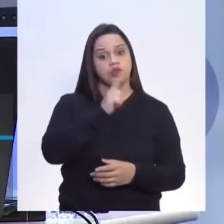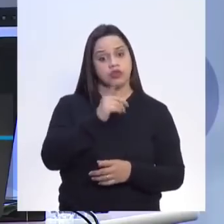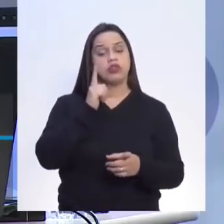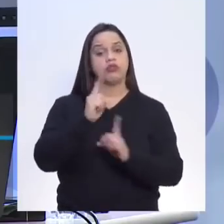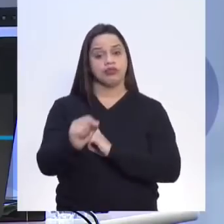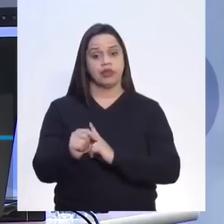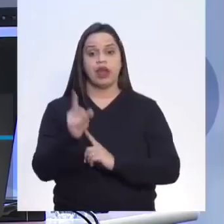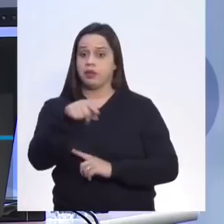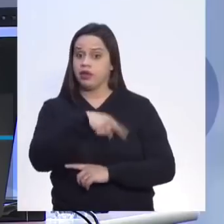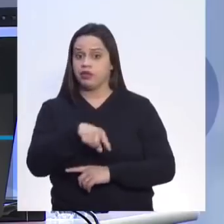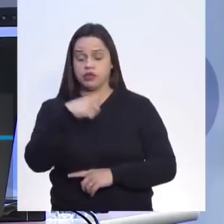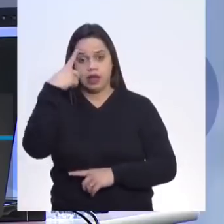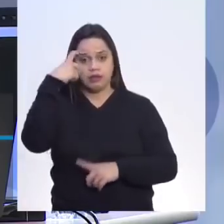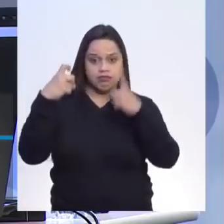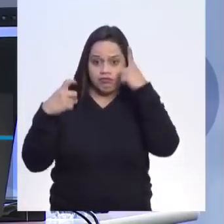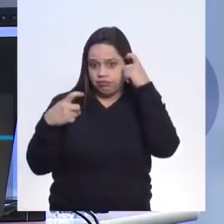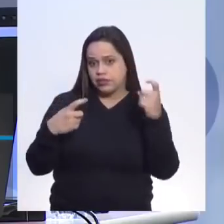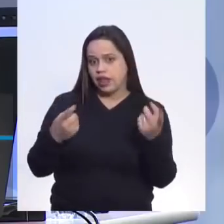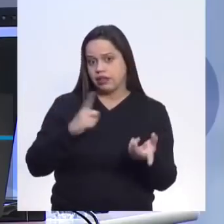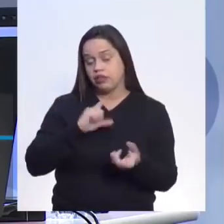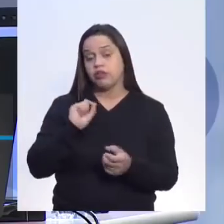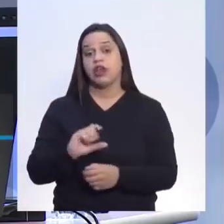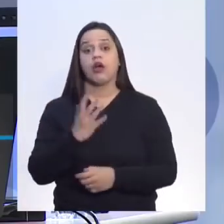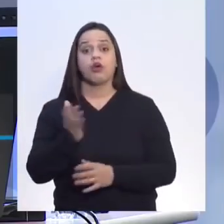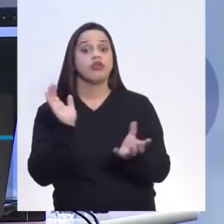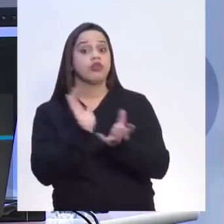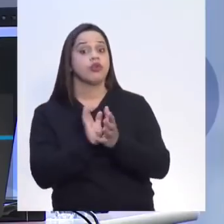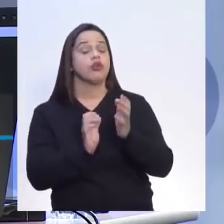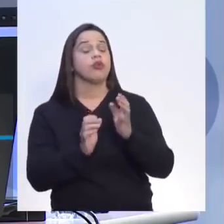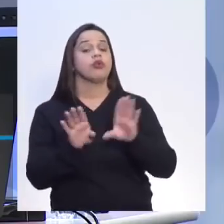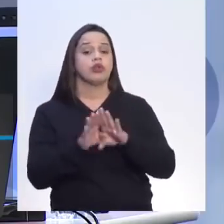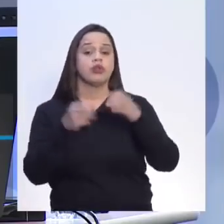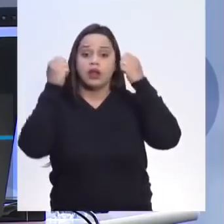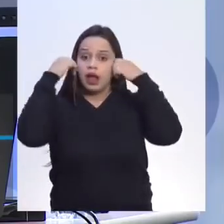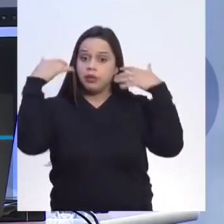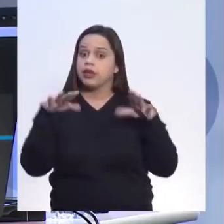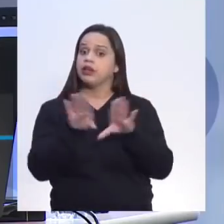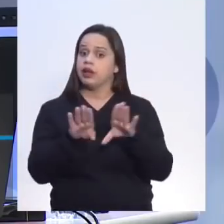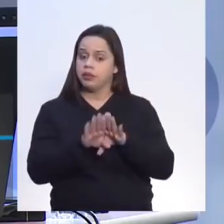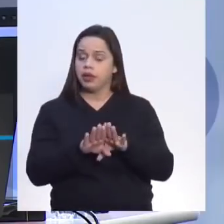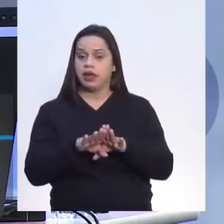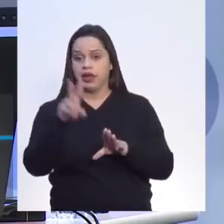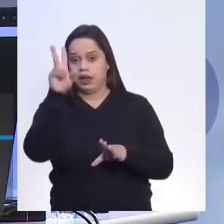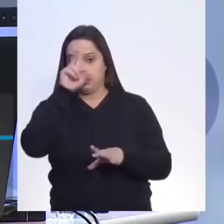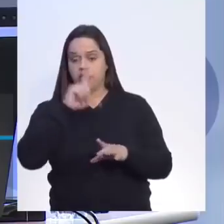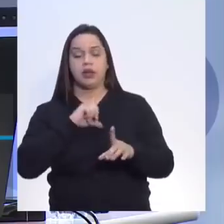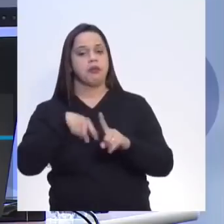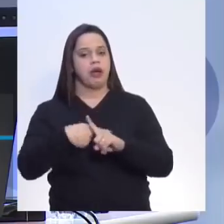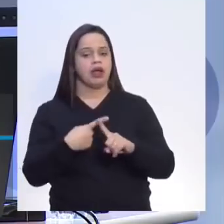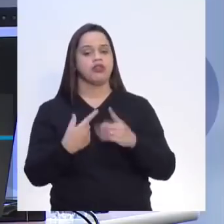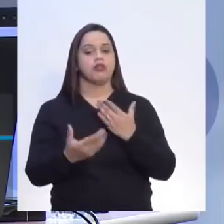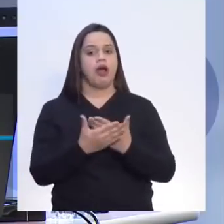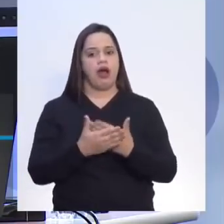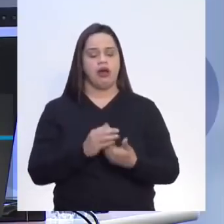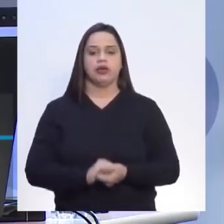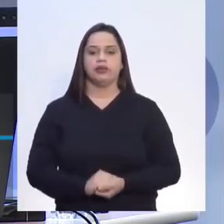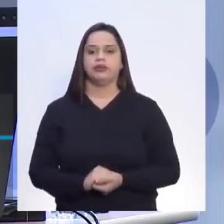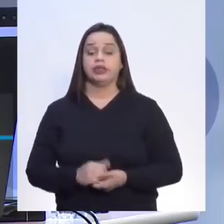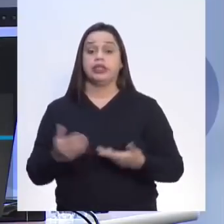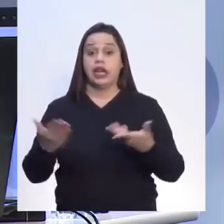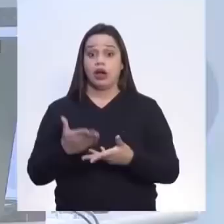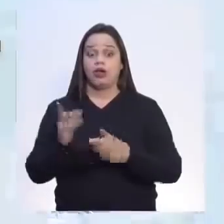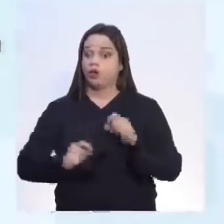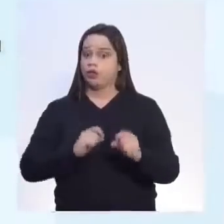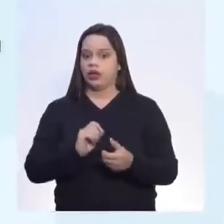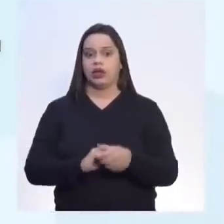para vocês levantarem hipóteses. O que será que aconteceu com o grupo da Emília? Também. Lembrando que a gente tem mais uma aula ainda aí. E que tal